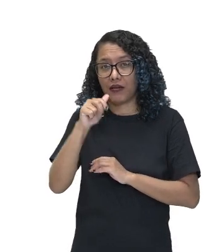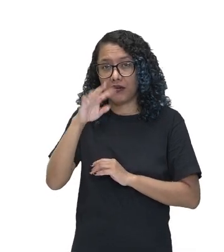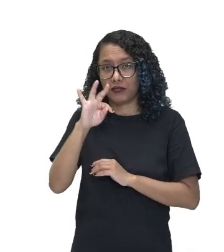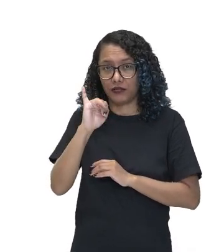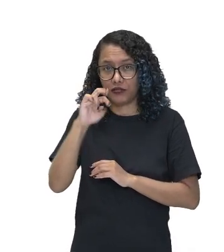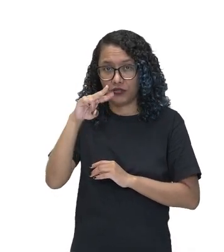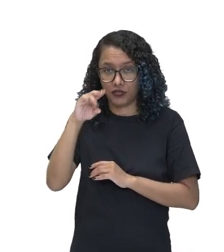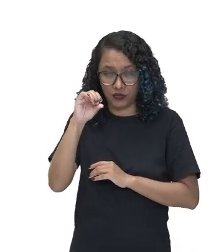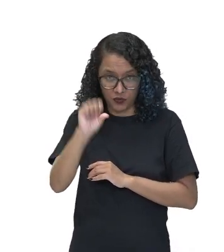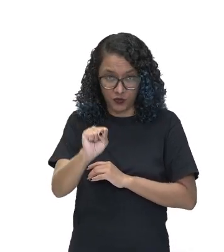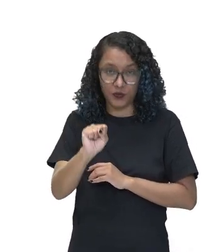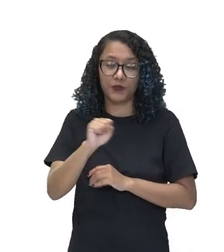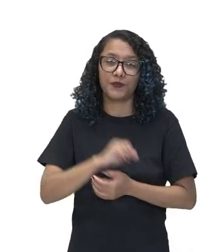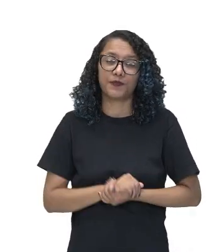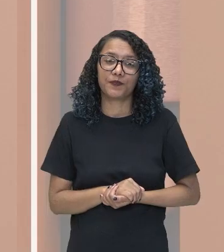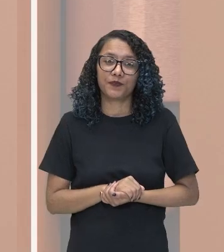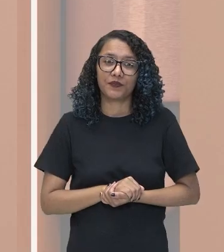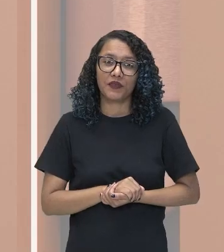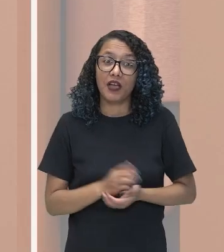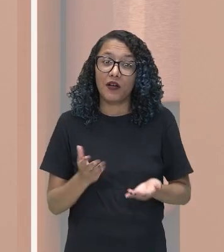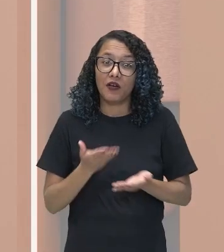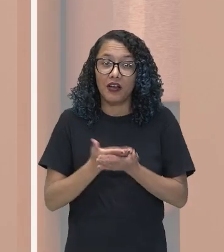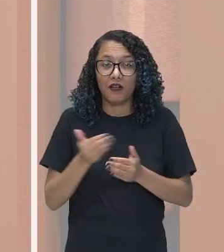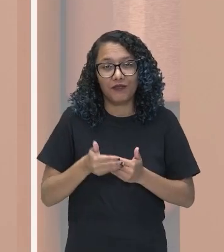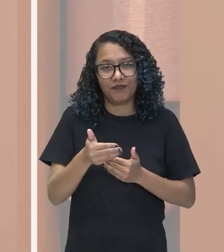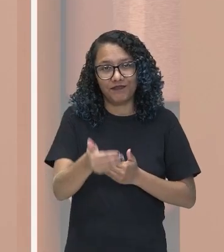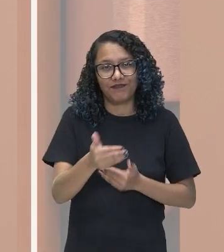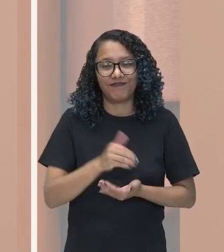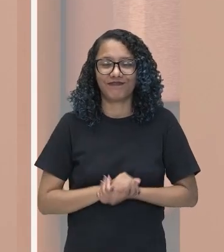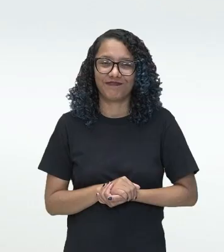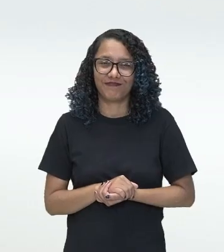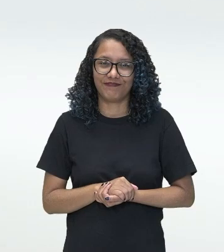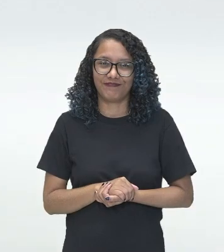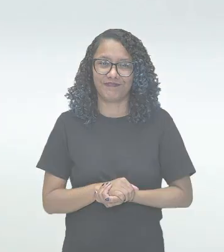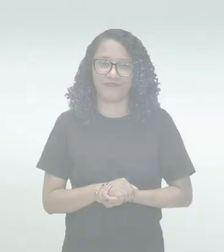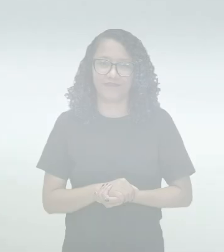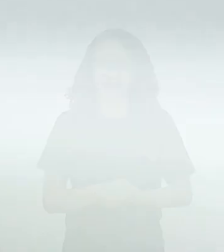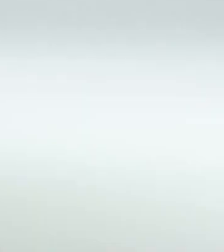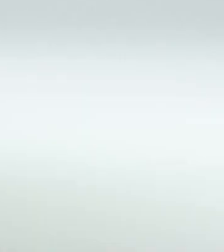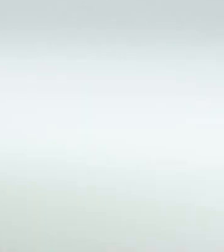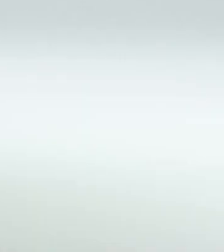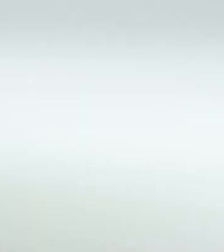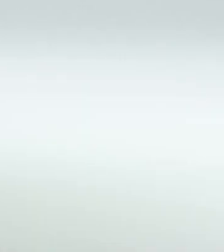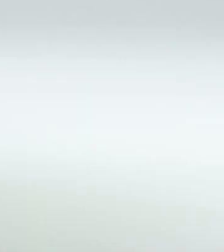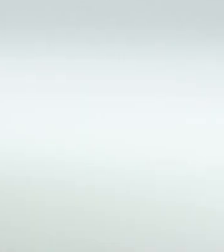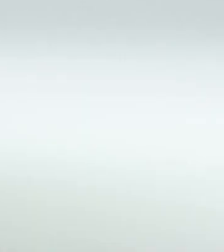os países platinos. Então seguiremos para a nossa aula.